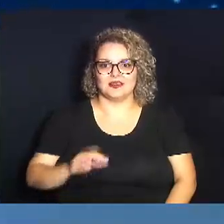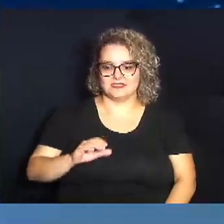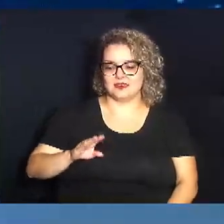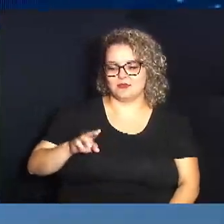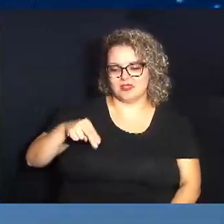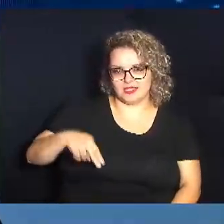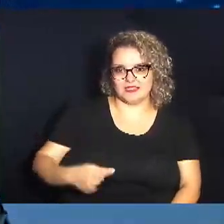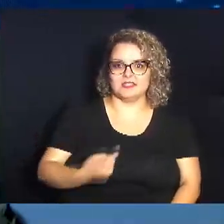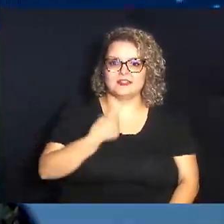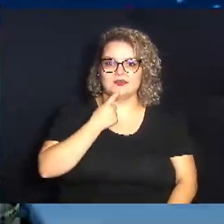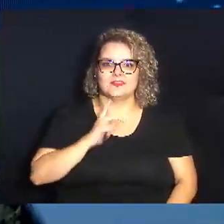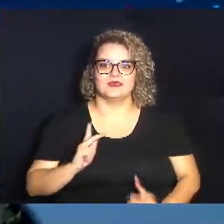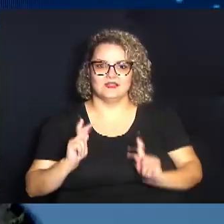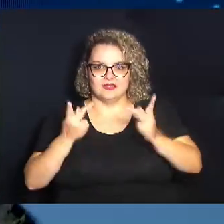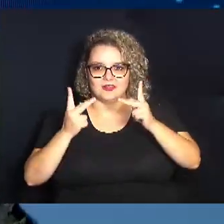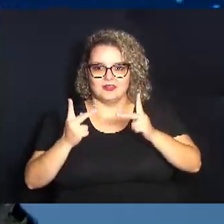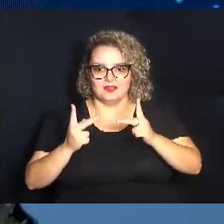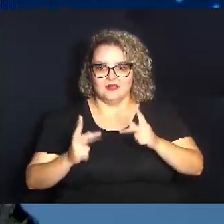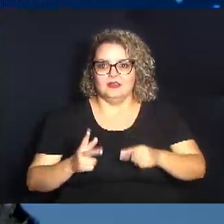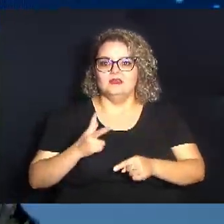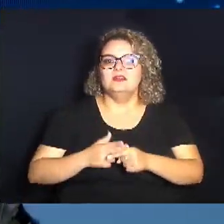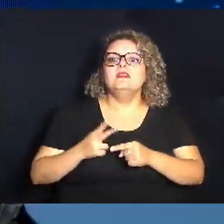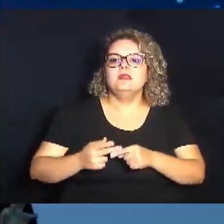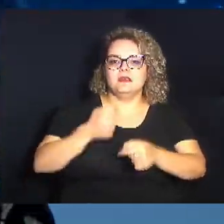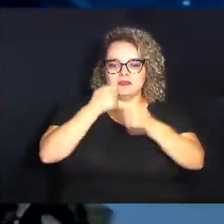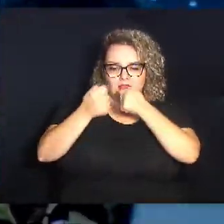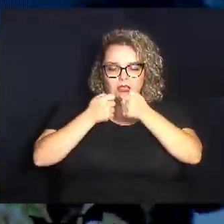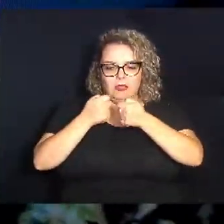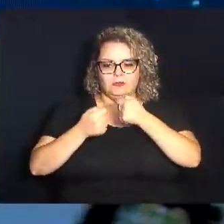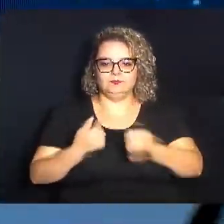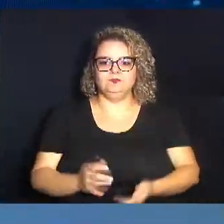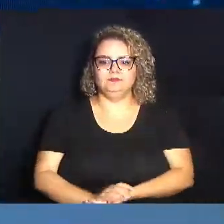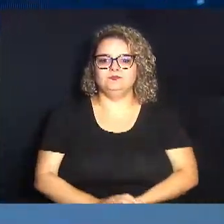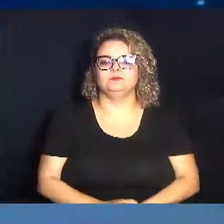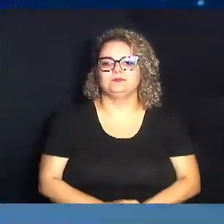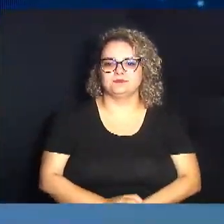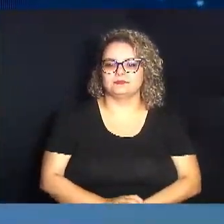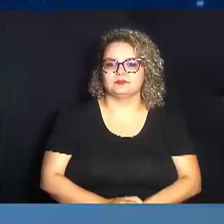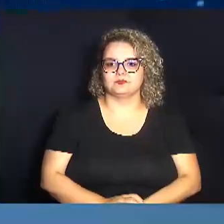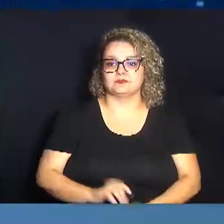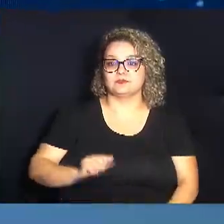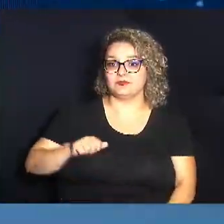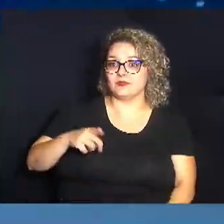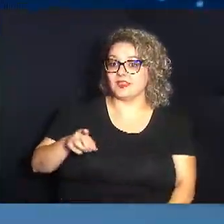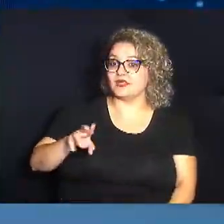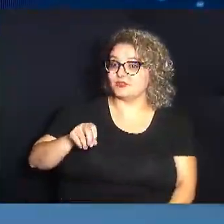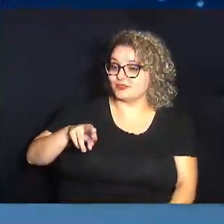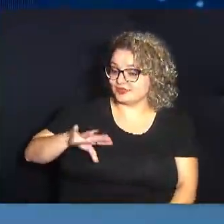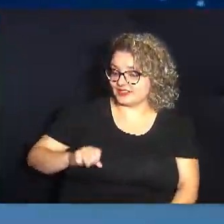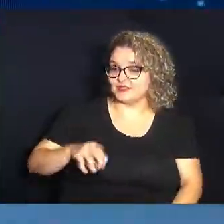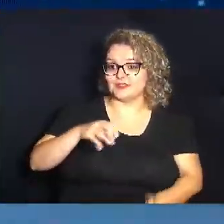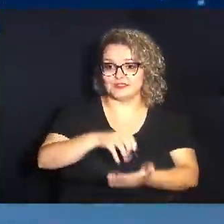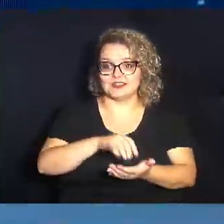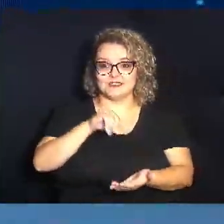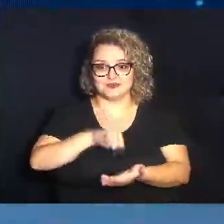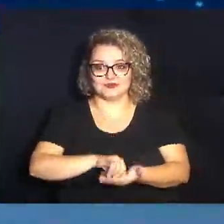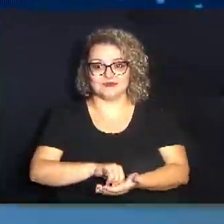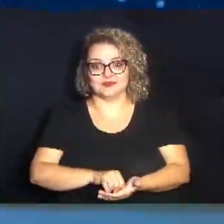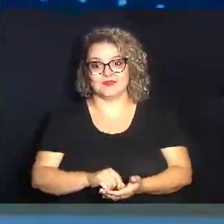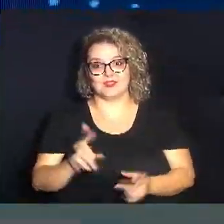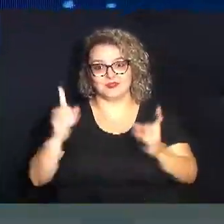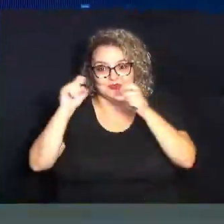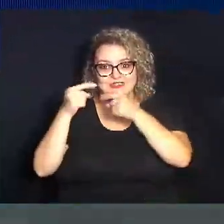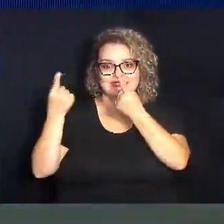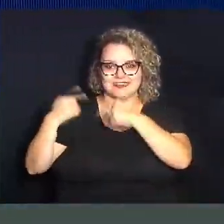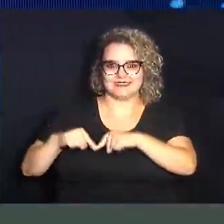Campinas, foi a vencedora com a série de reportagens De Andorinha em Andorinha, o centro de Campinas vive os desafios de